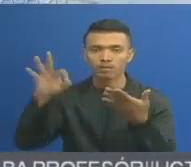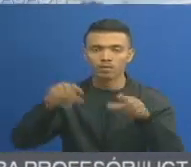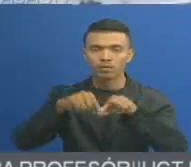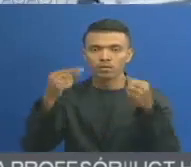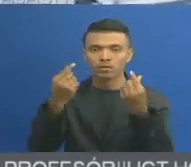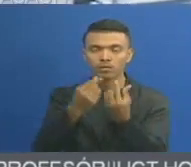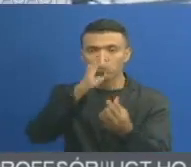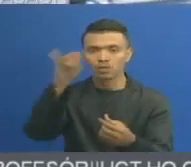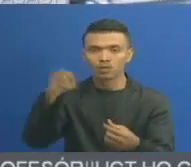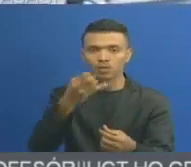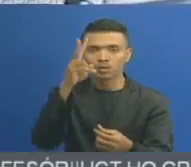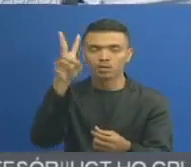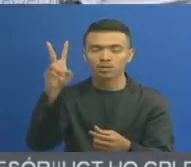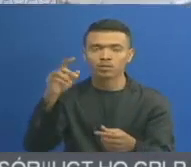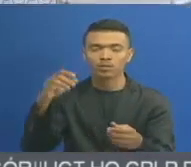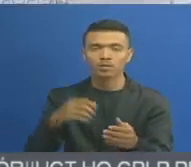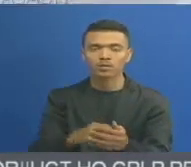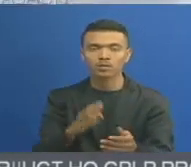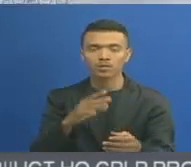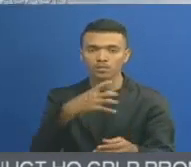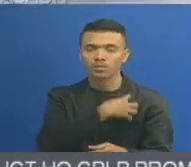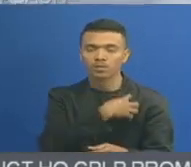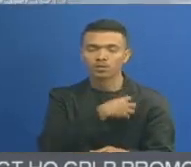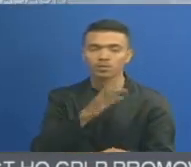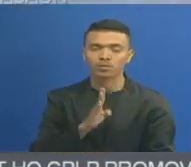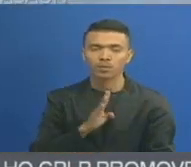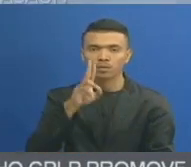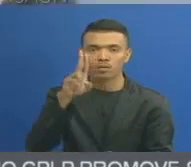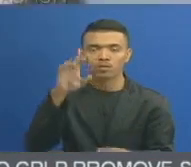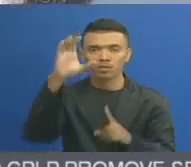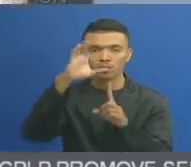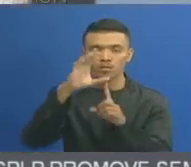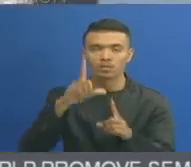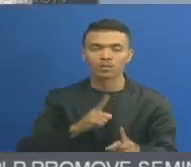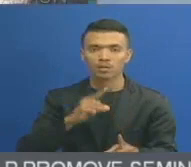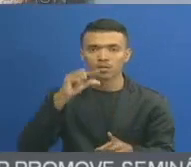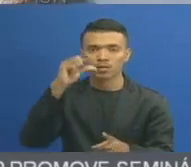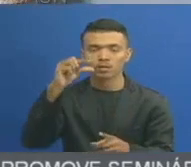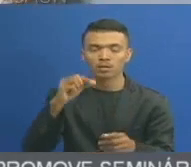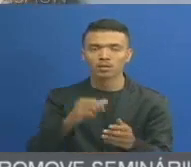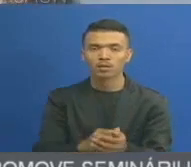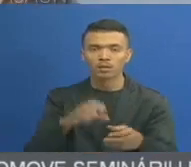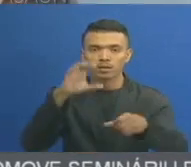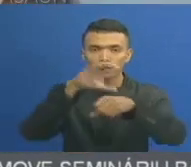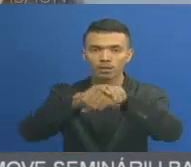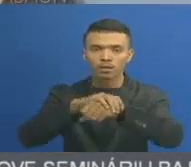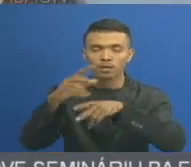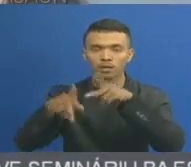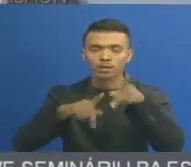Zota 2, Serviço de Informação Polícia Baucau, o comandante Esquadra Laga, captura cidadão estrangeiro Husi